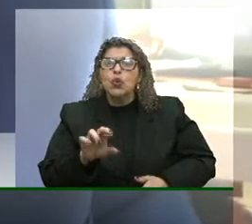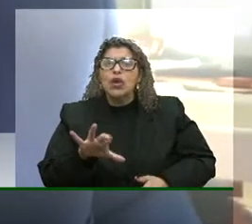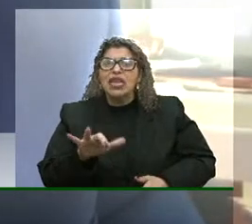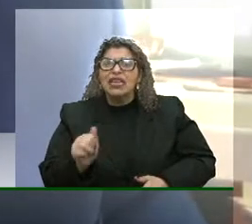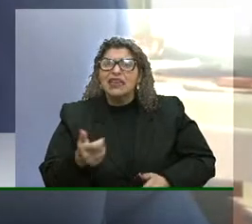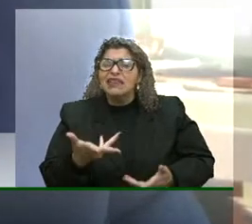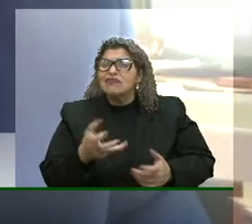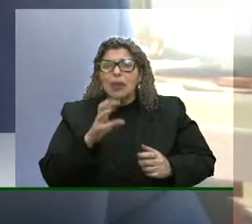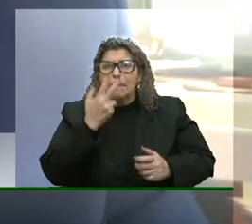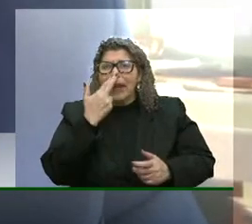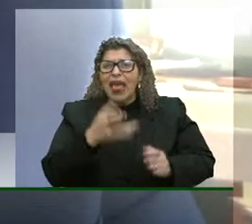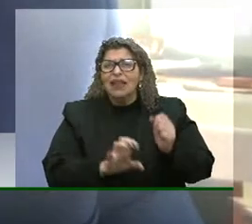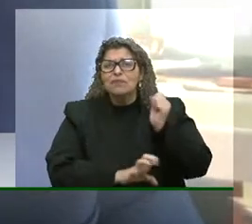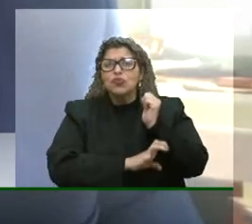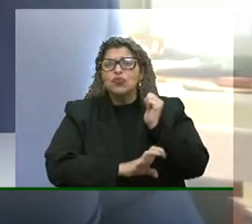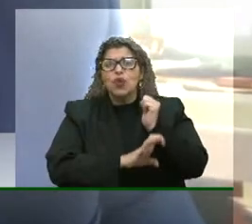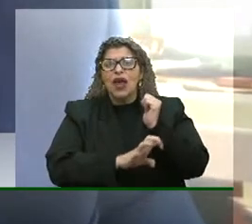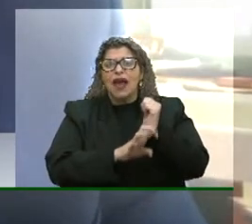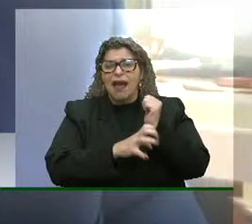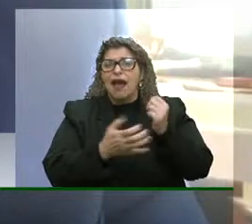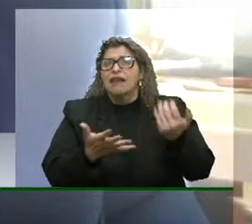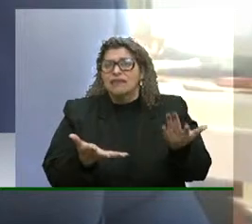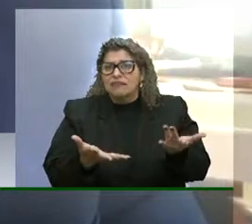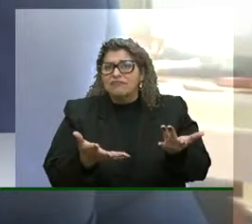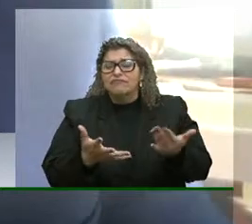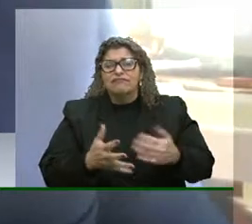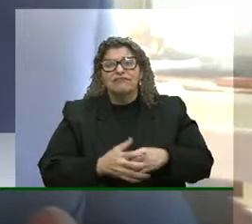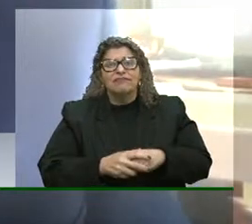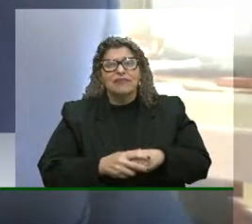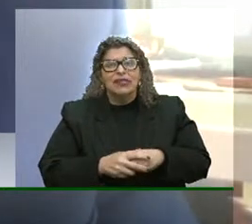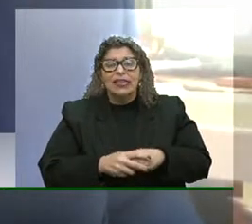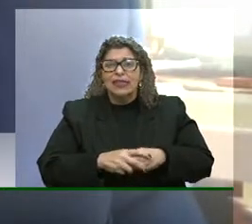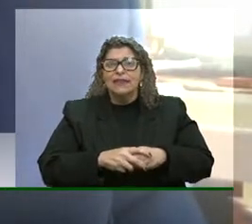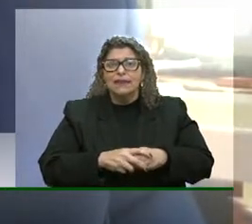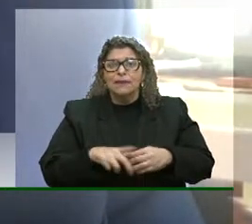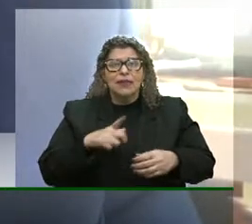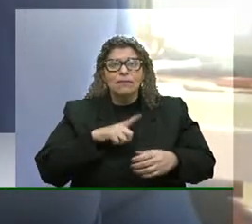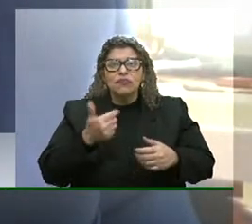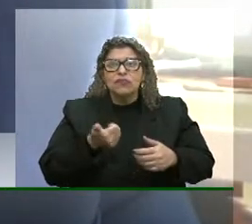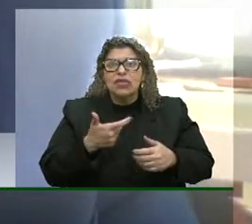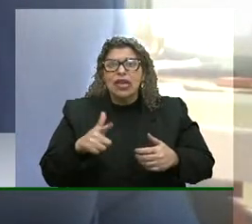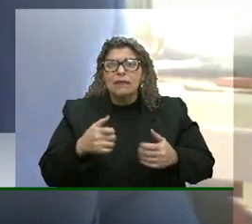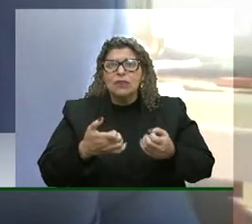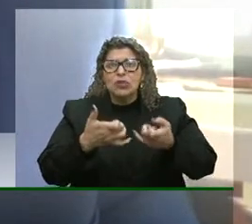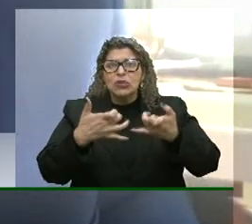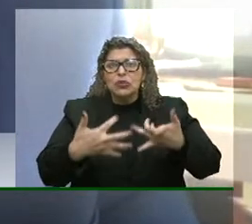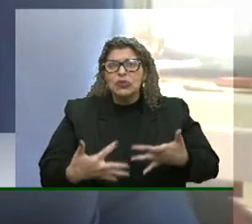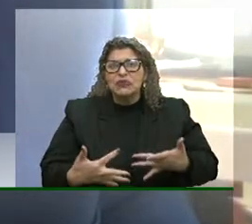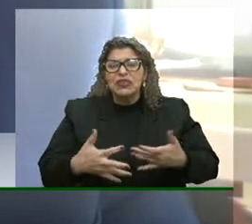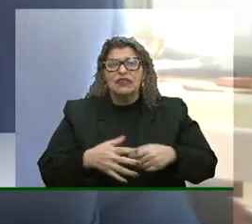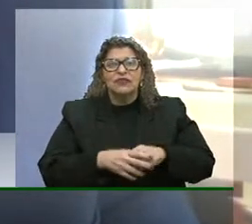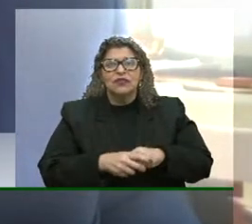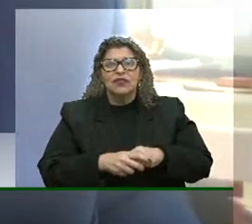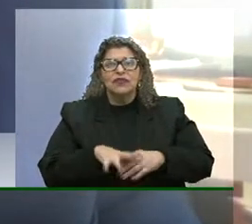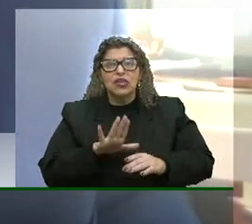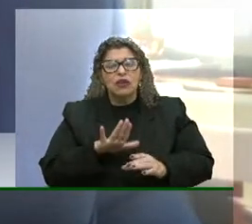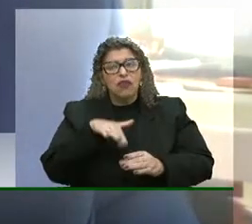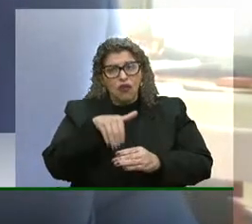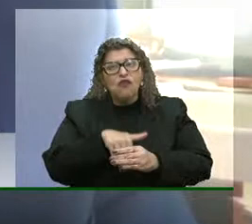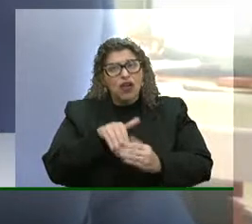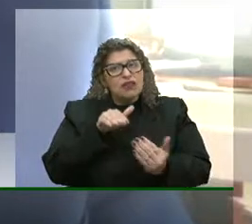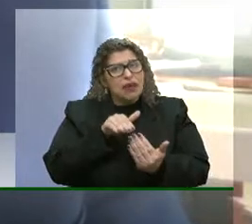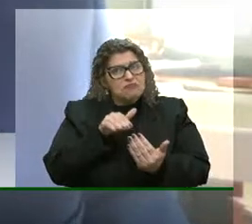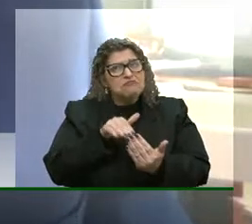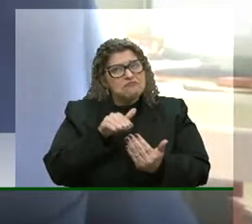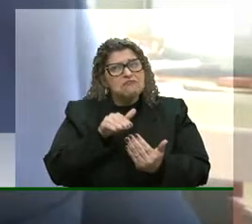meramente burocráticas, me parecem não ter muita justificativa, e por isso eu vou votar